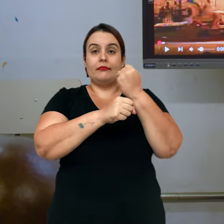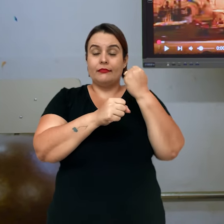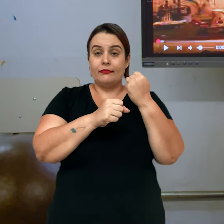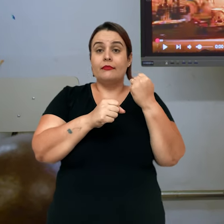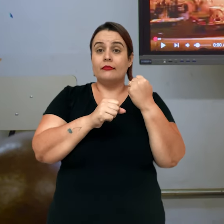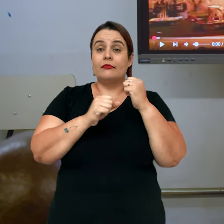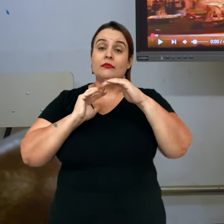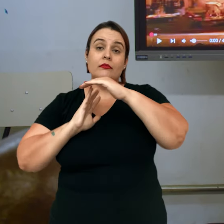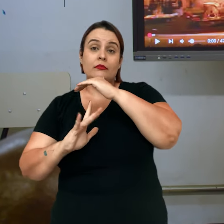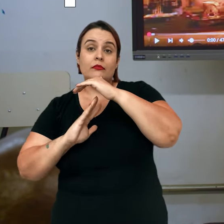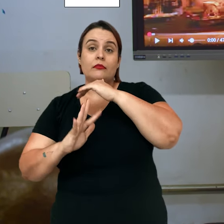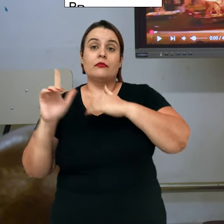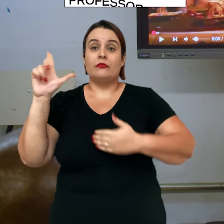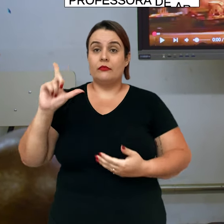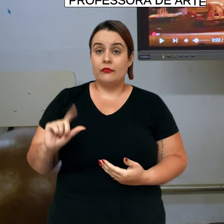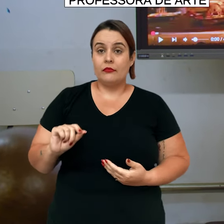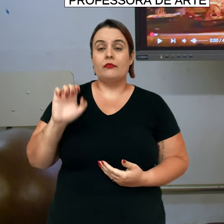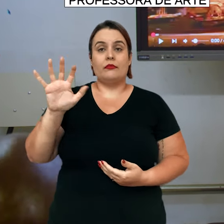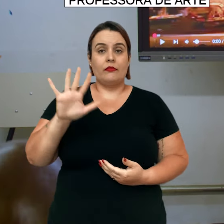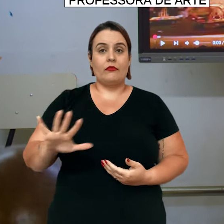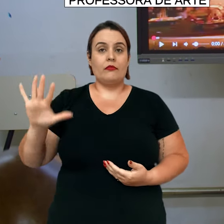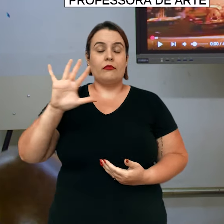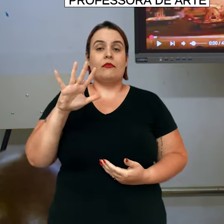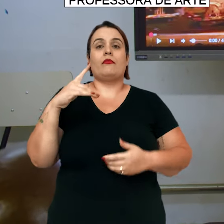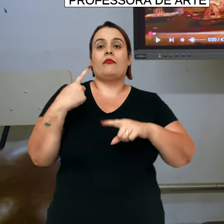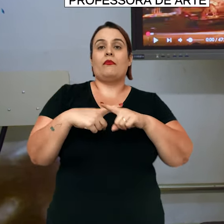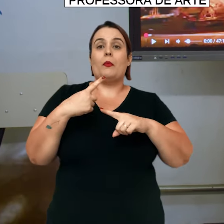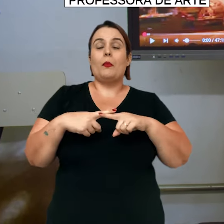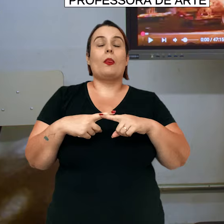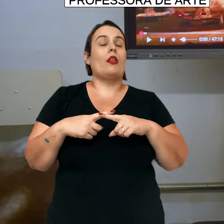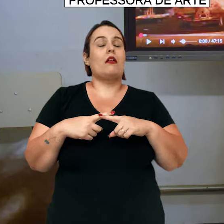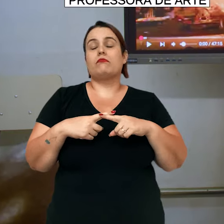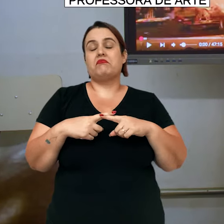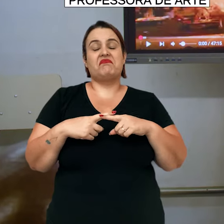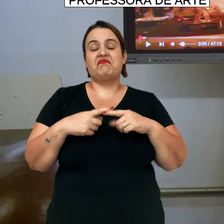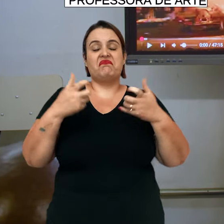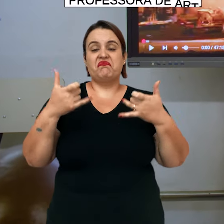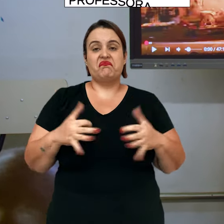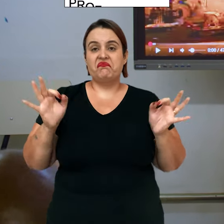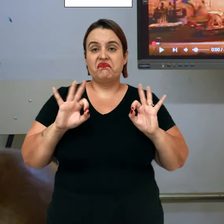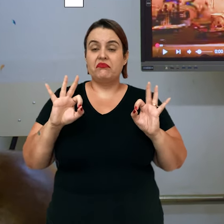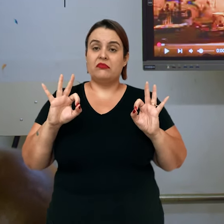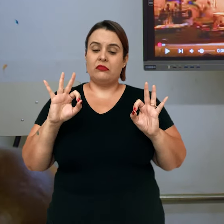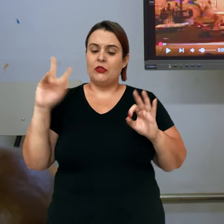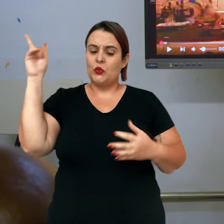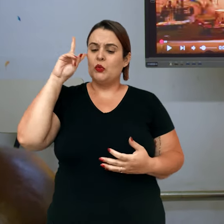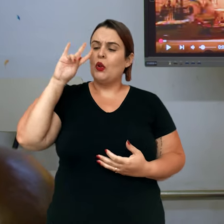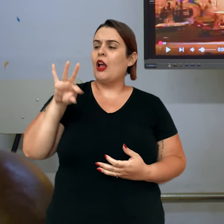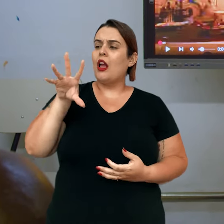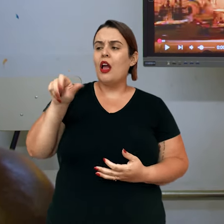fundada pelos imigrantes italianos, europeus, e por que pouco se fala da